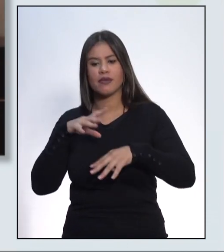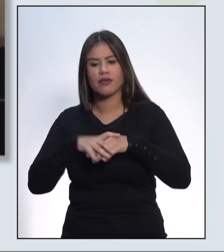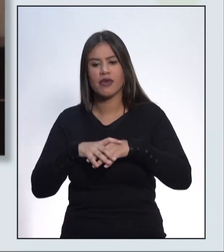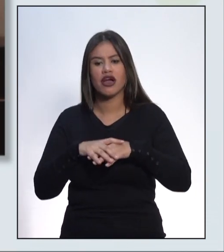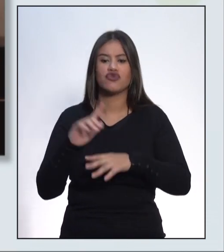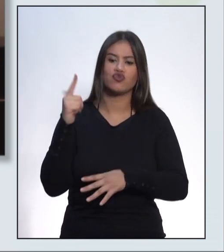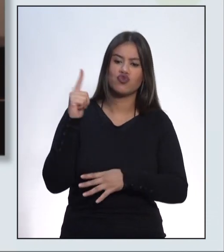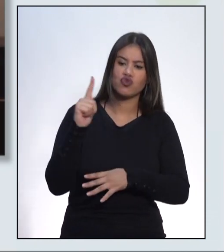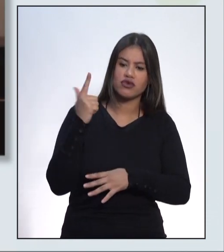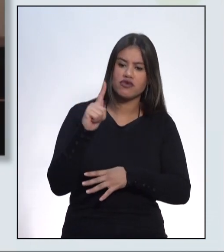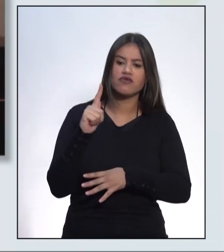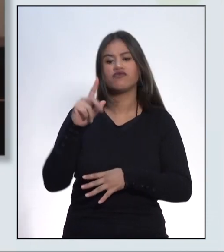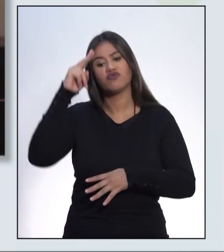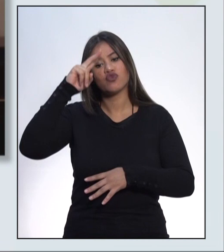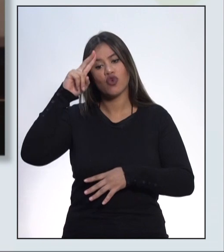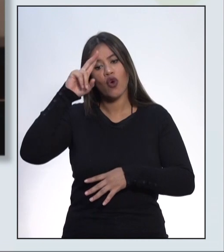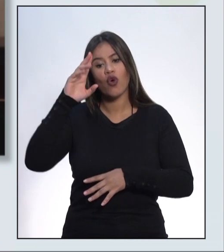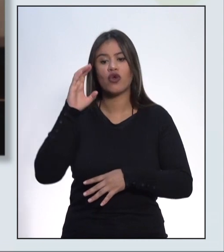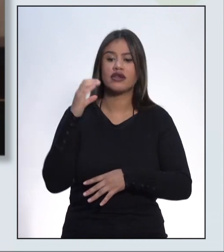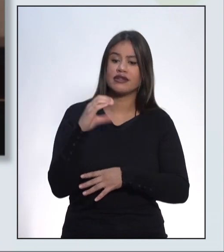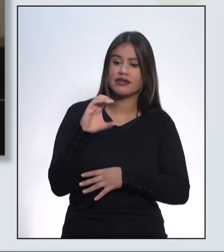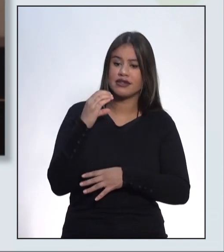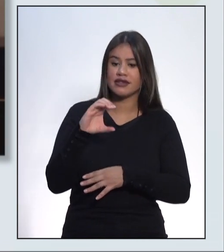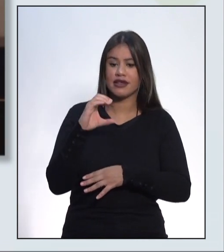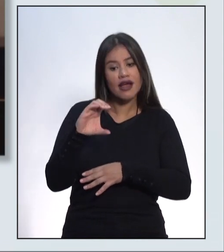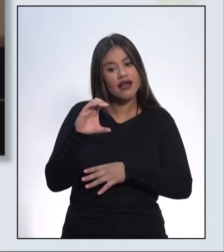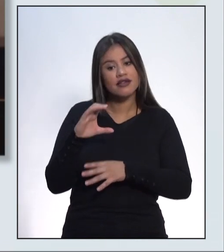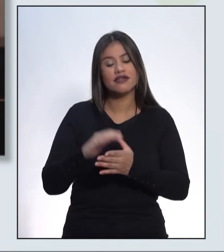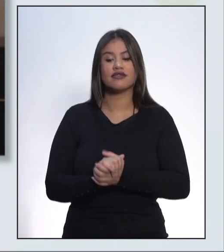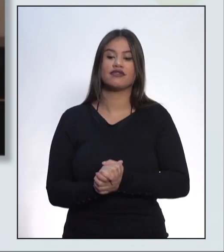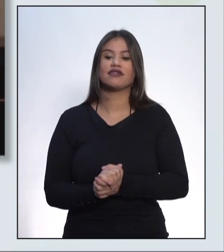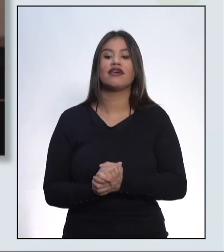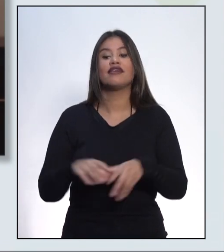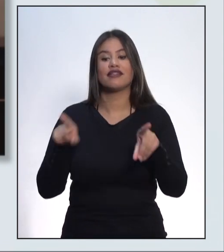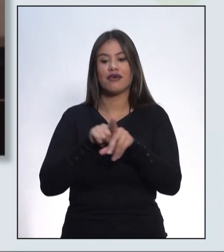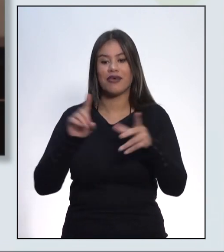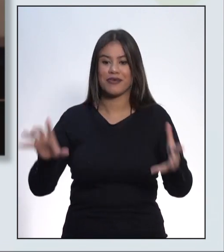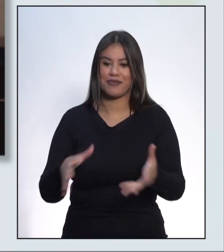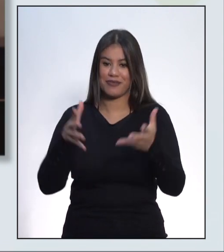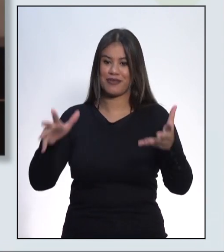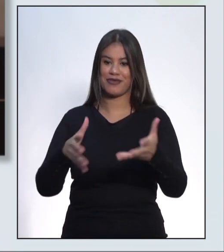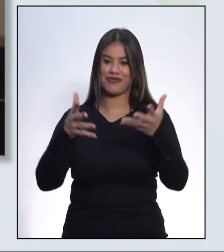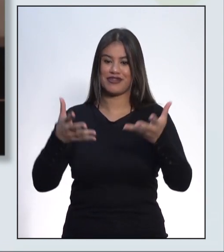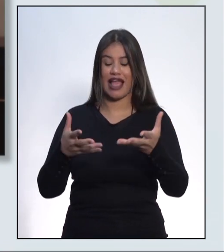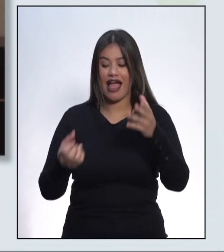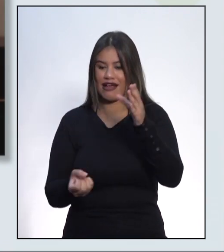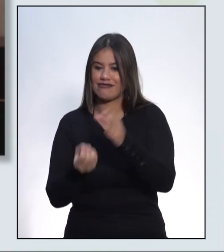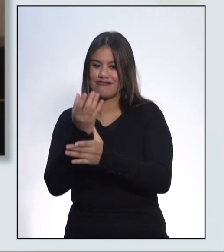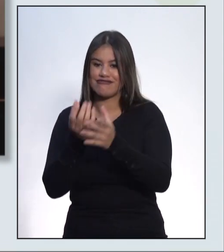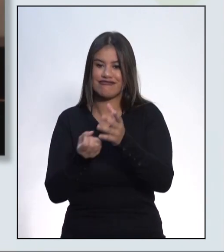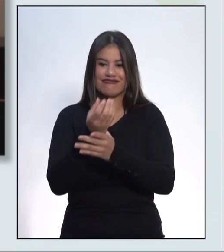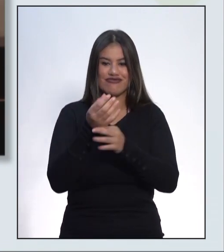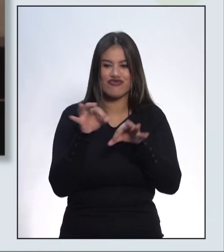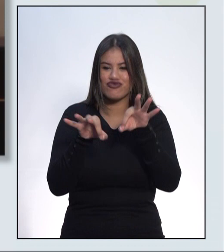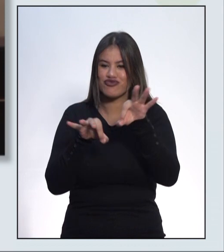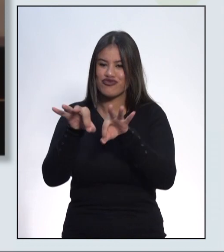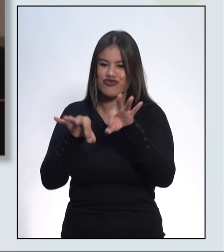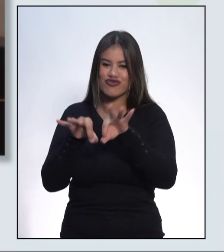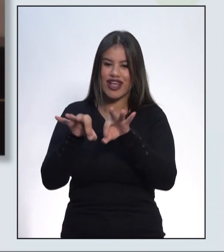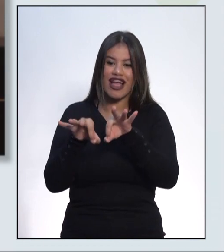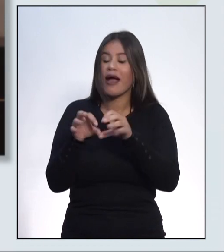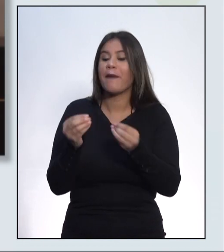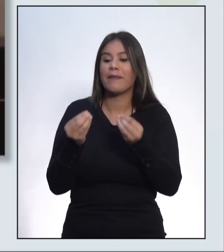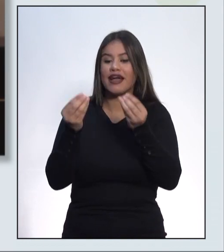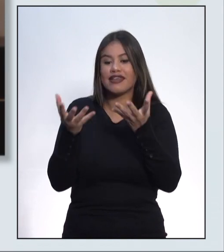geografia, história, ciências, e também incentivar vocês a criarem pequenos projetos que sejam pessoalmente